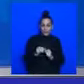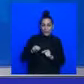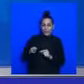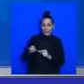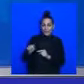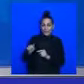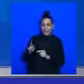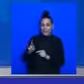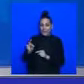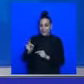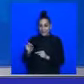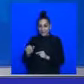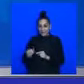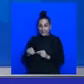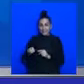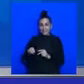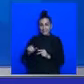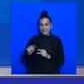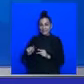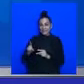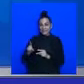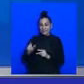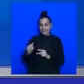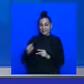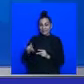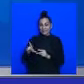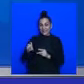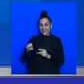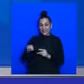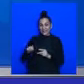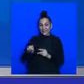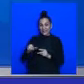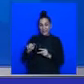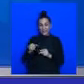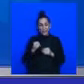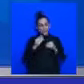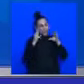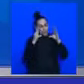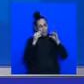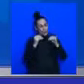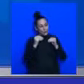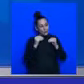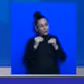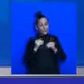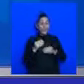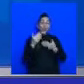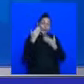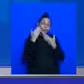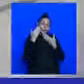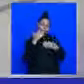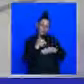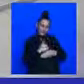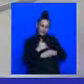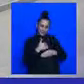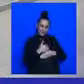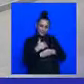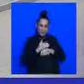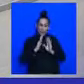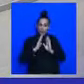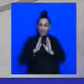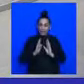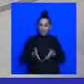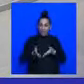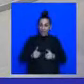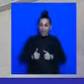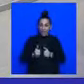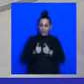a Marta Ferreira e a Madalena dos Santos boa noite boa noite boa noite muito obrigada pela presença ela